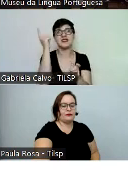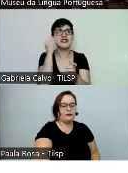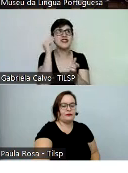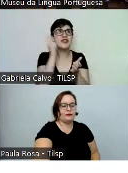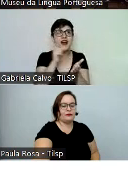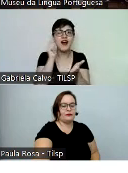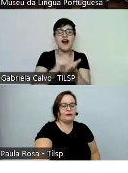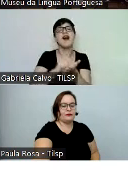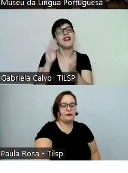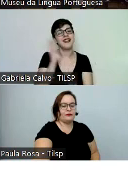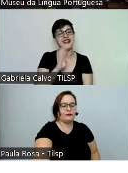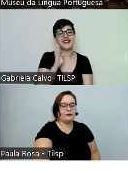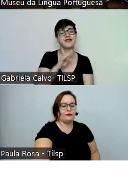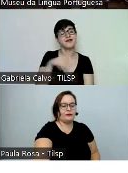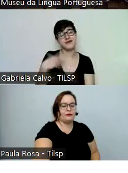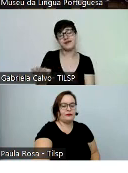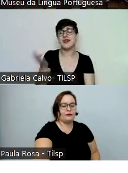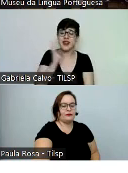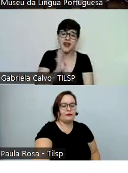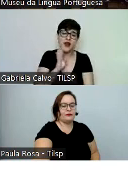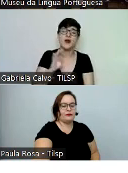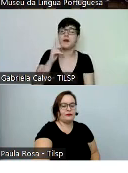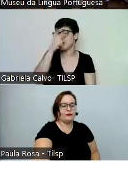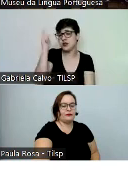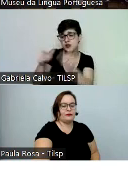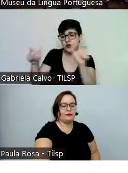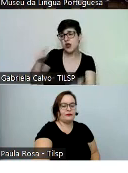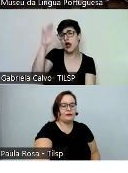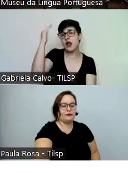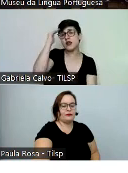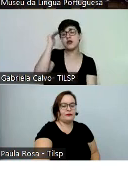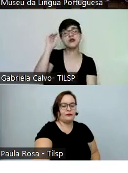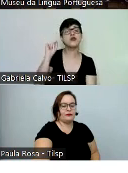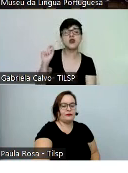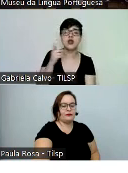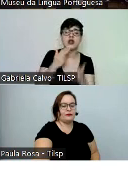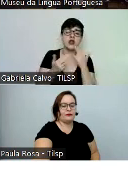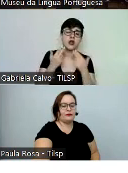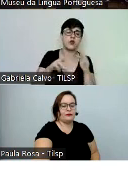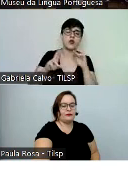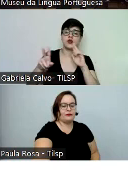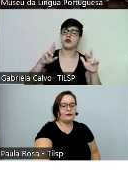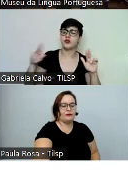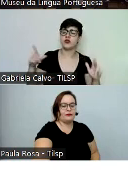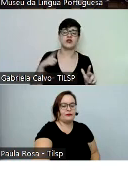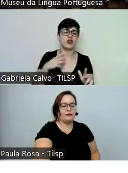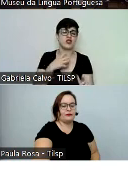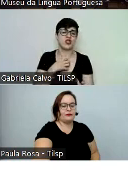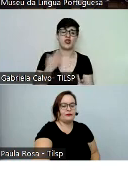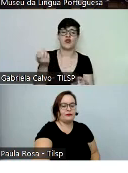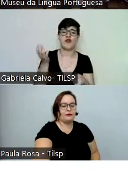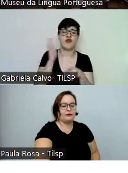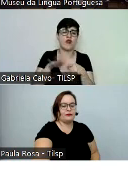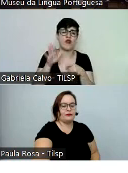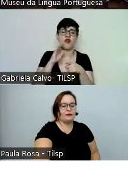a ensinar as pessoas que diferentes línguas tem diferentes sons fonéticas fonemas diferentes